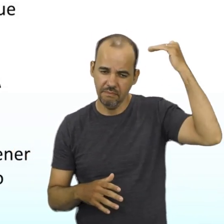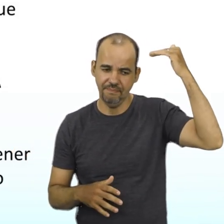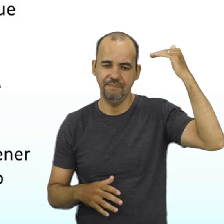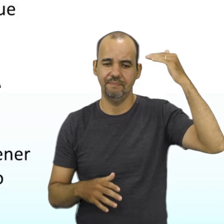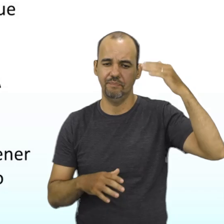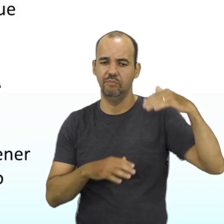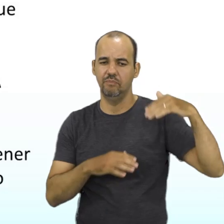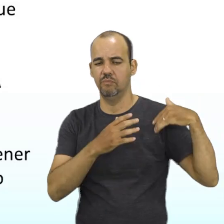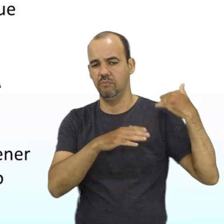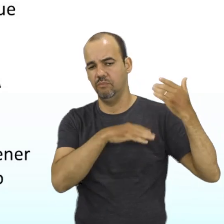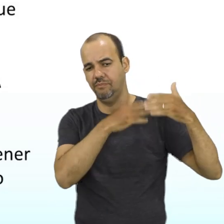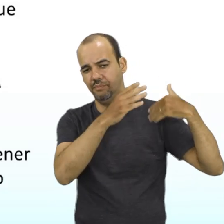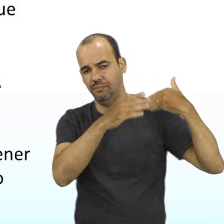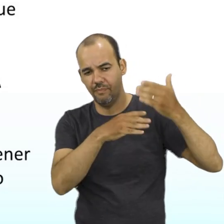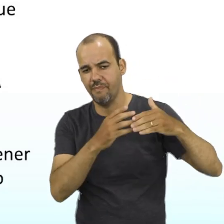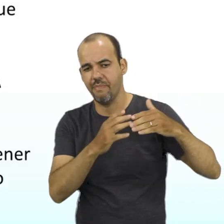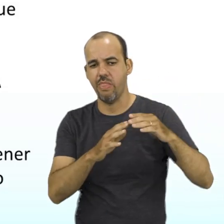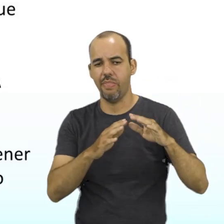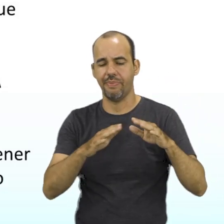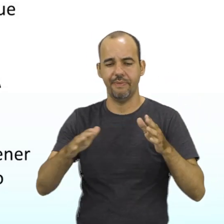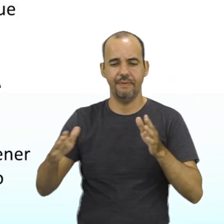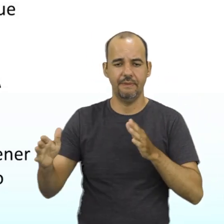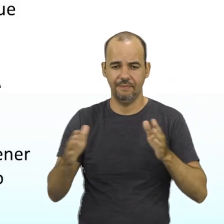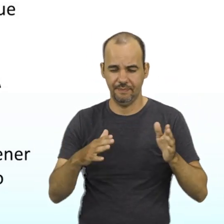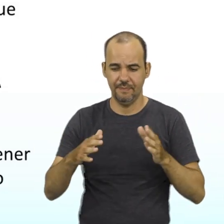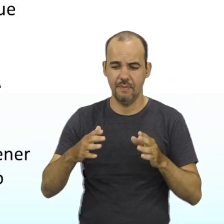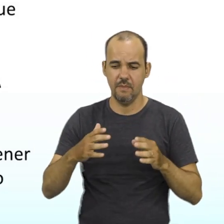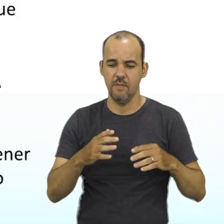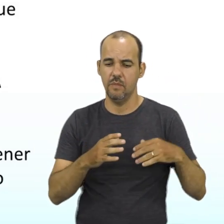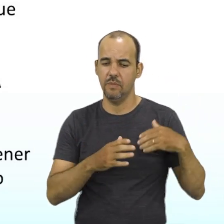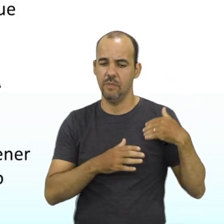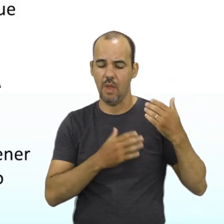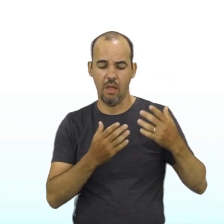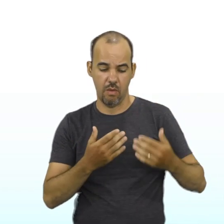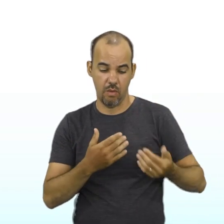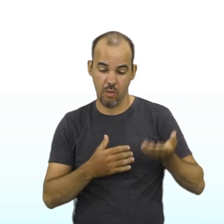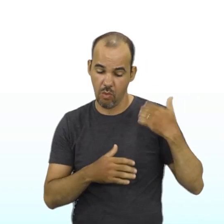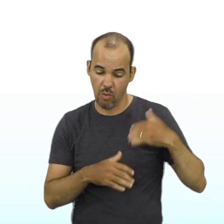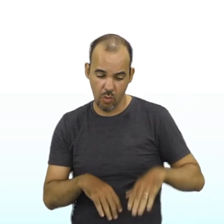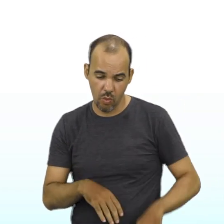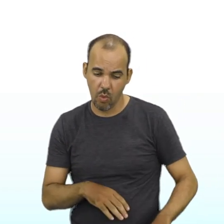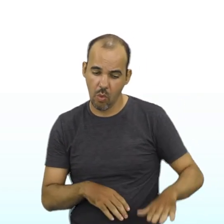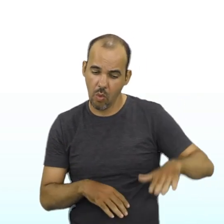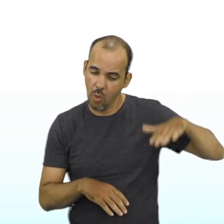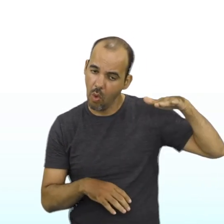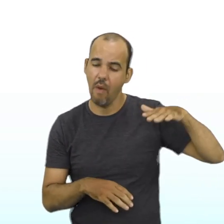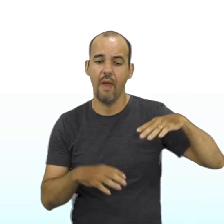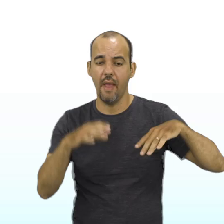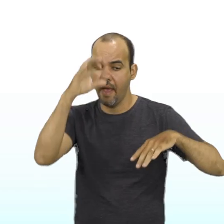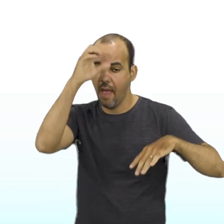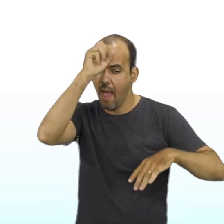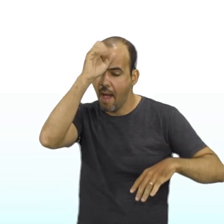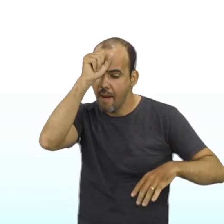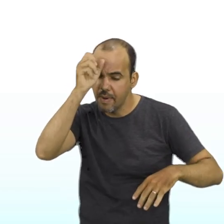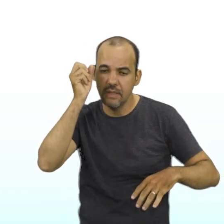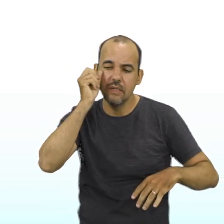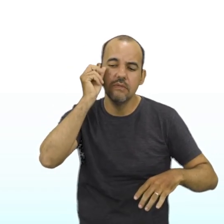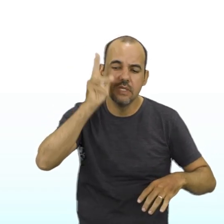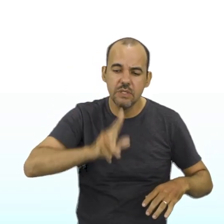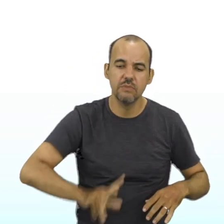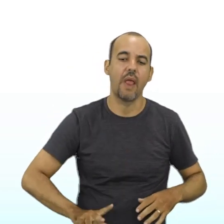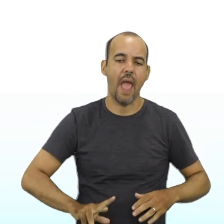né, resolveram esse período aí que começa na infância. E o texto continua, como você vê aí